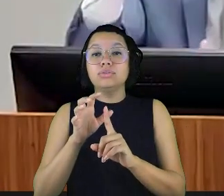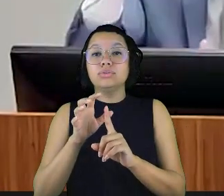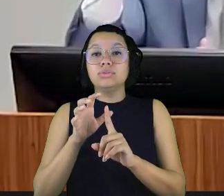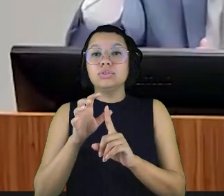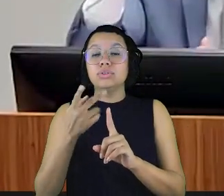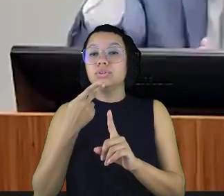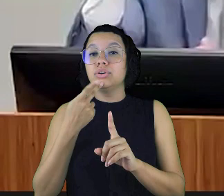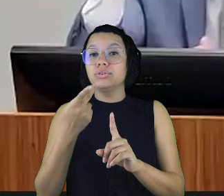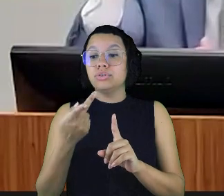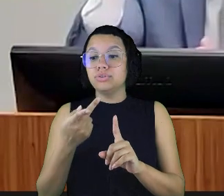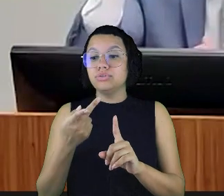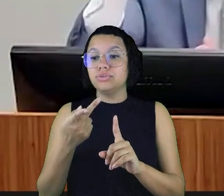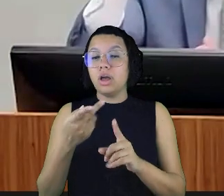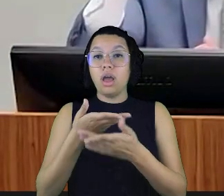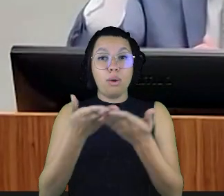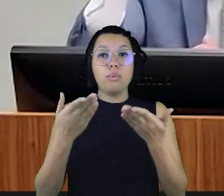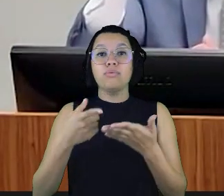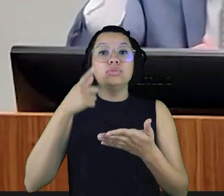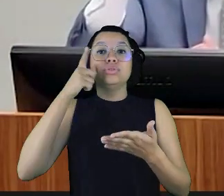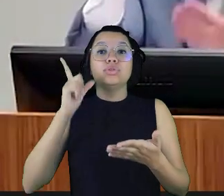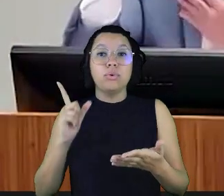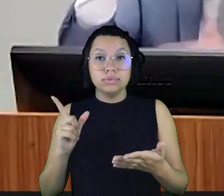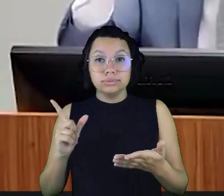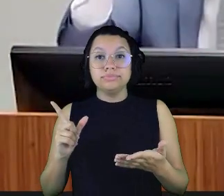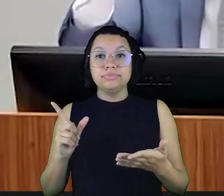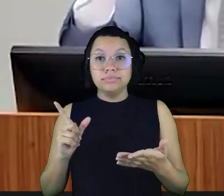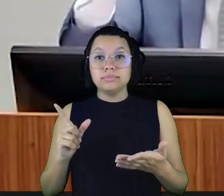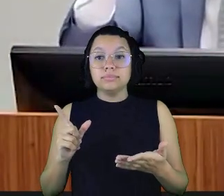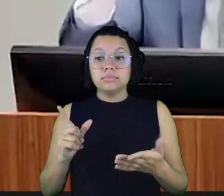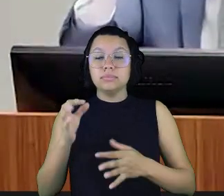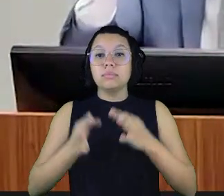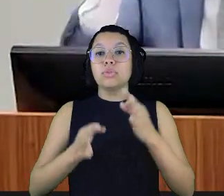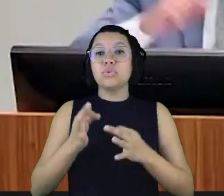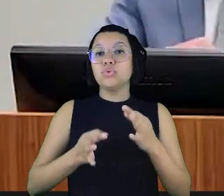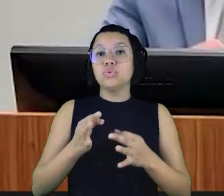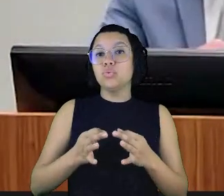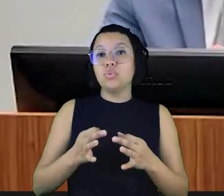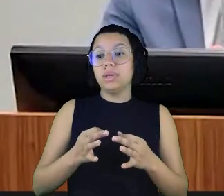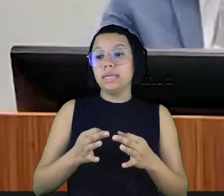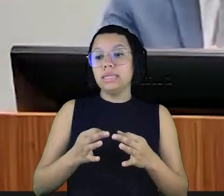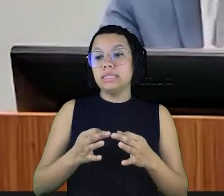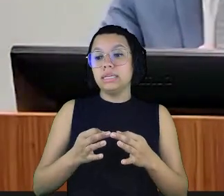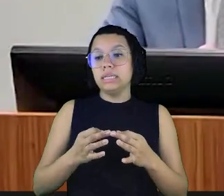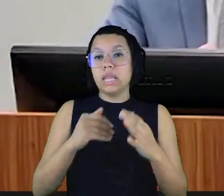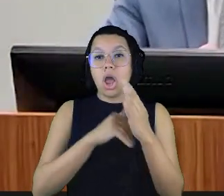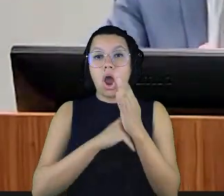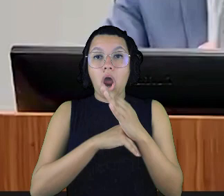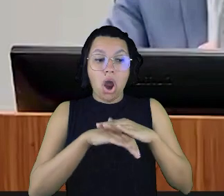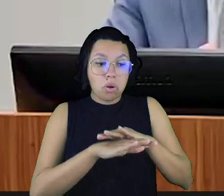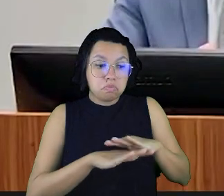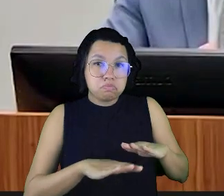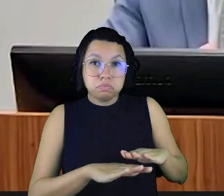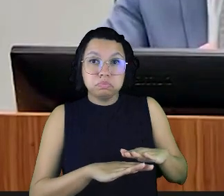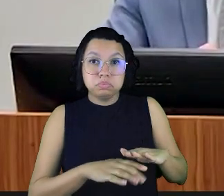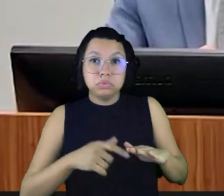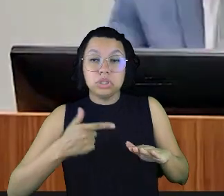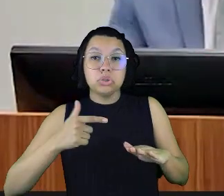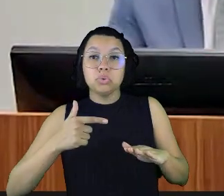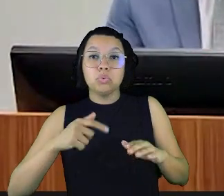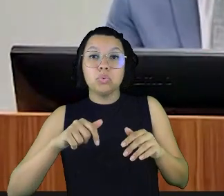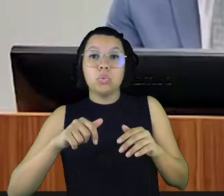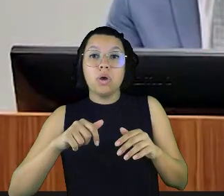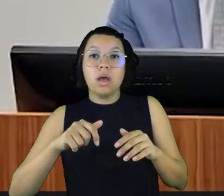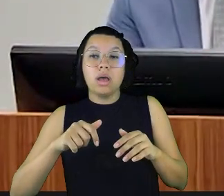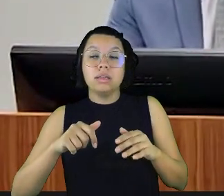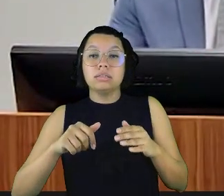para vocês ontem, né? O juiz que está no porão nas 2 primeiras horas do dia,